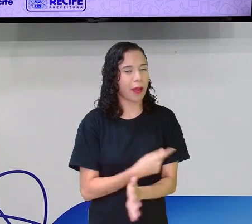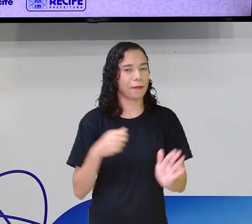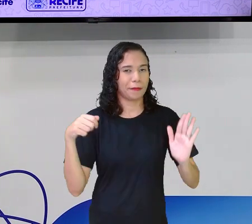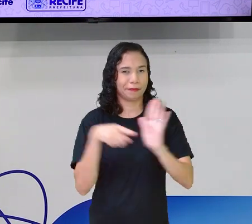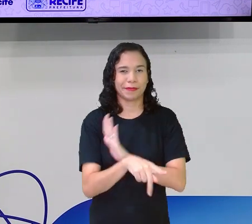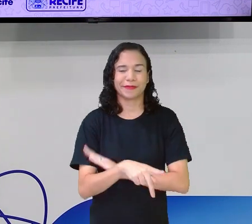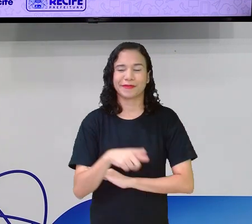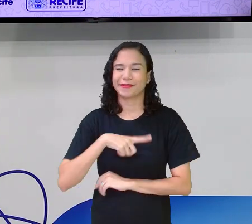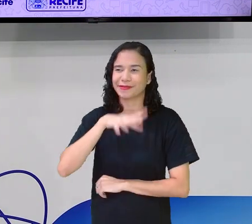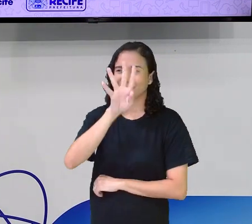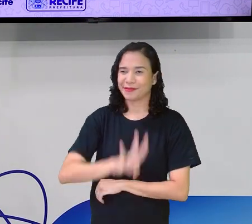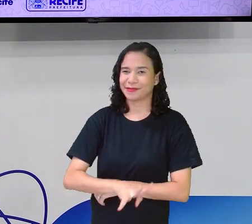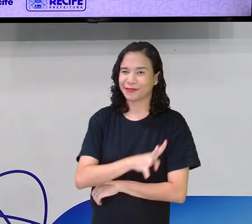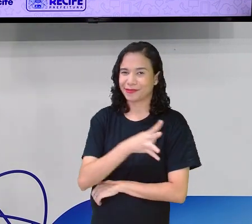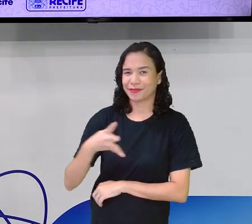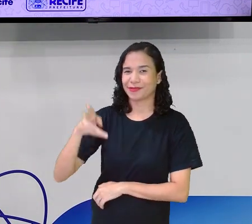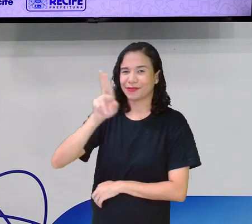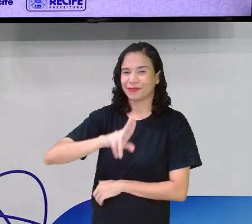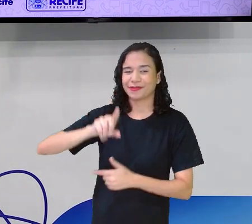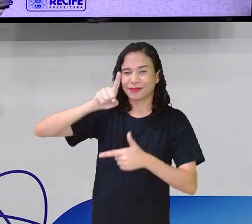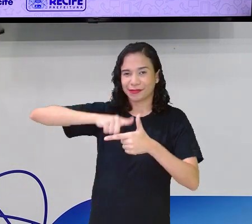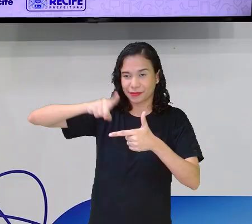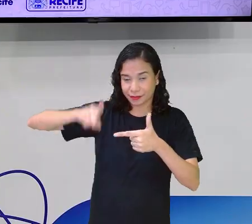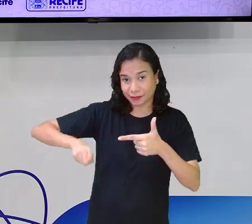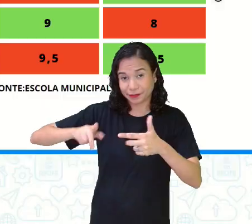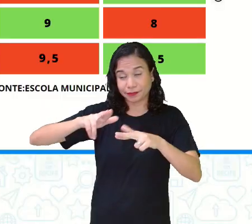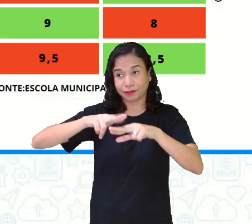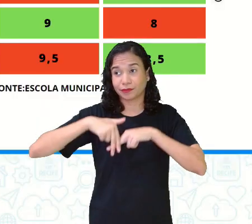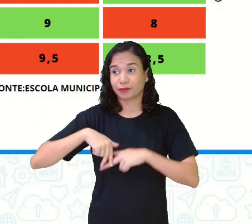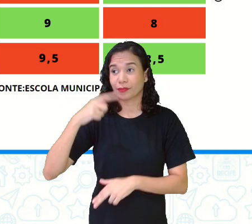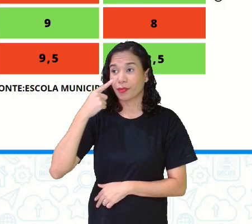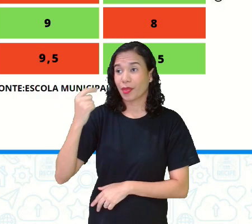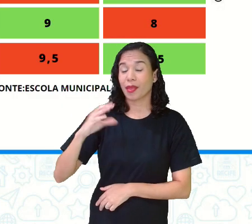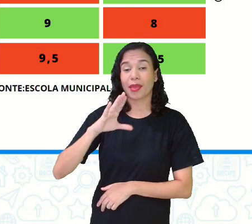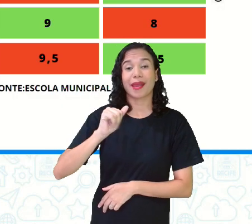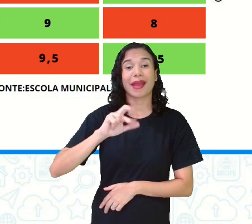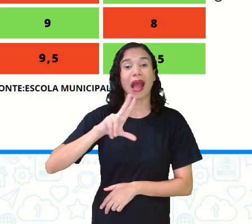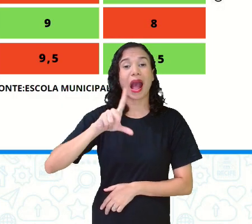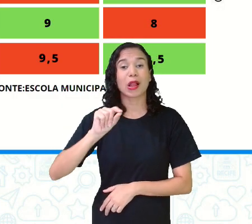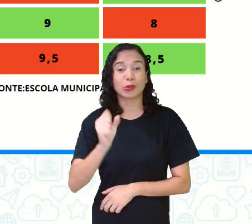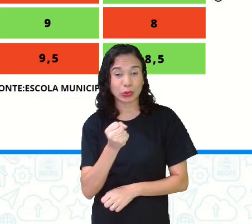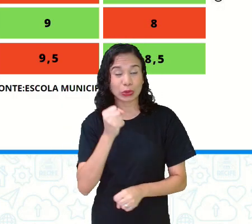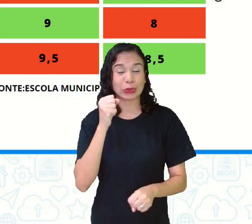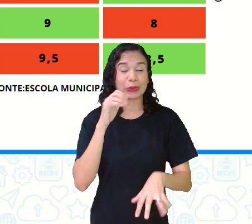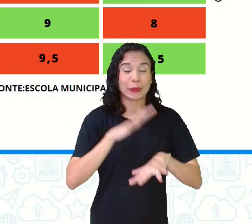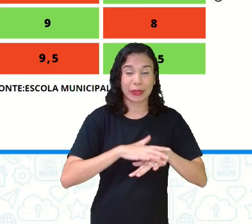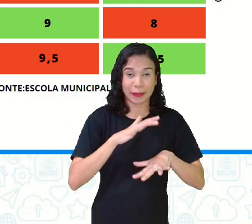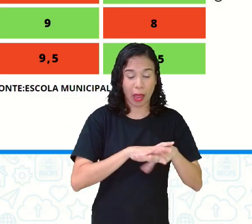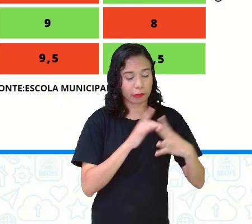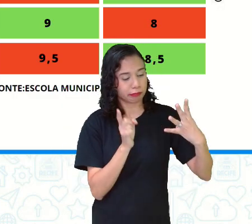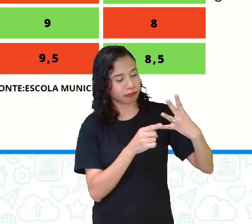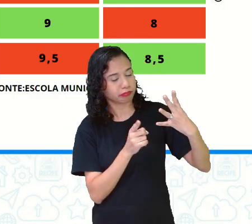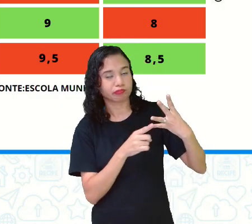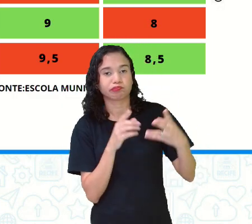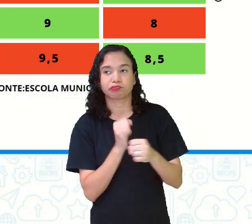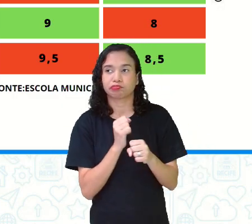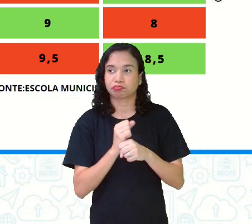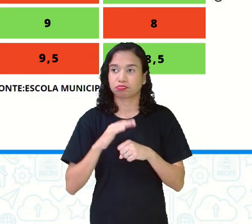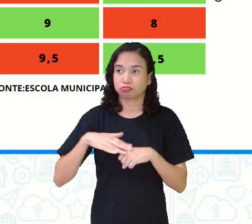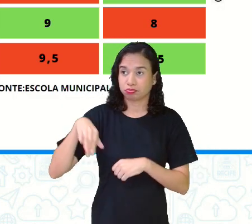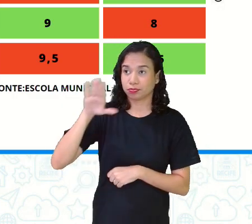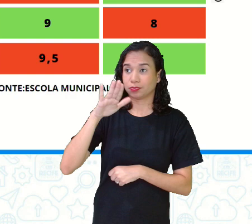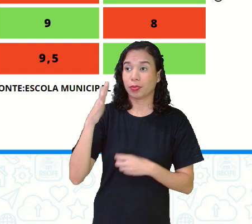de tabelas e gráficos. Então, Carlos tirou a maior nota, que foi em matemática. De acordo com as